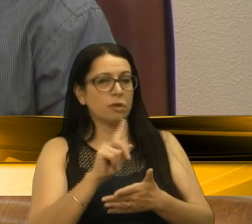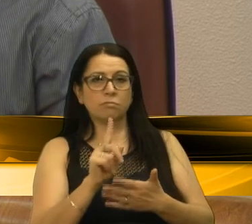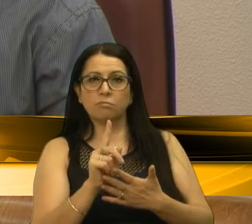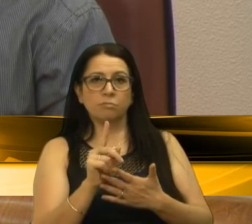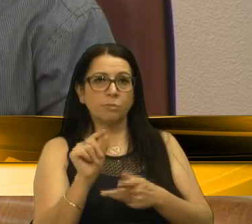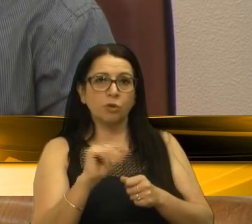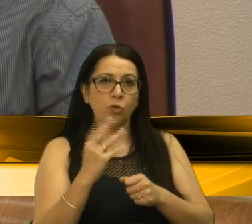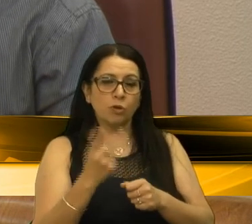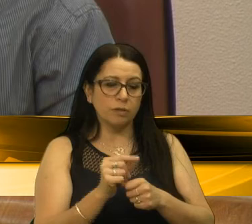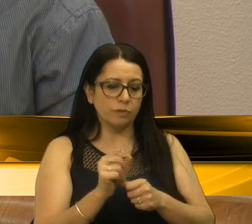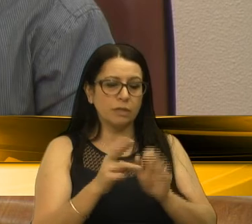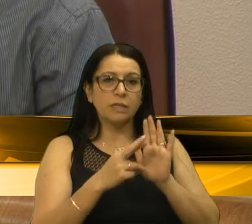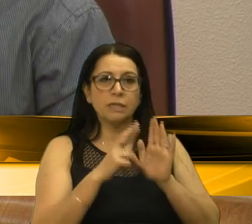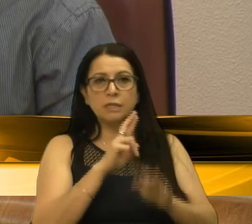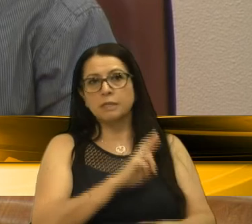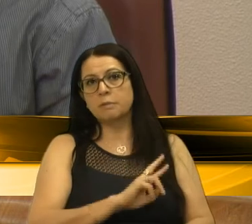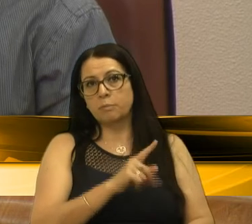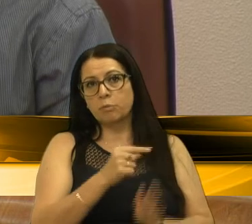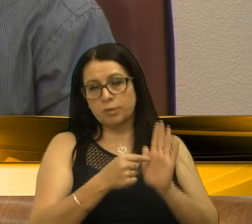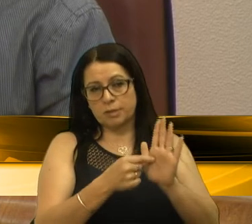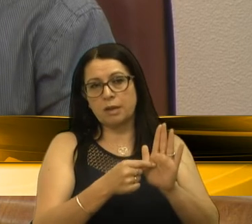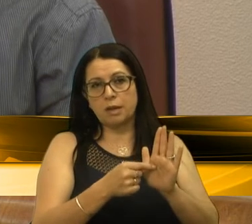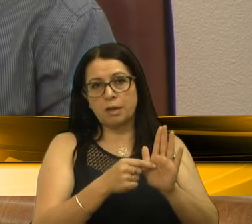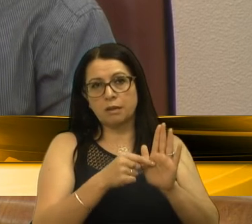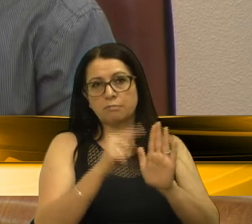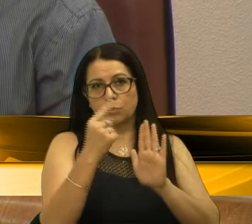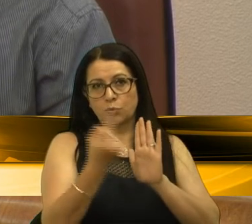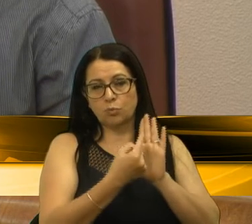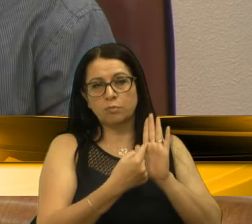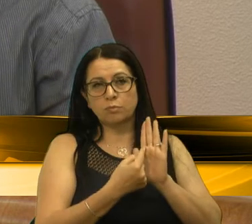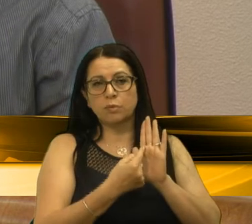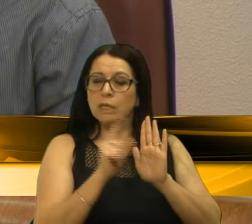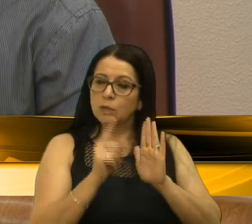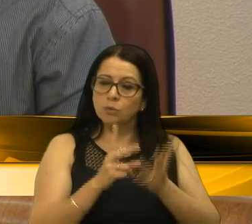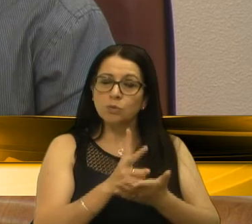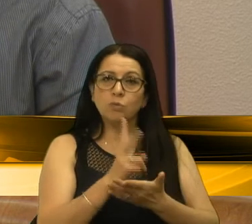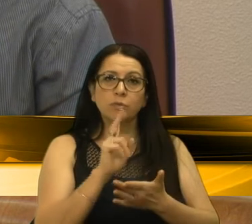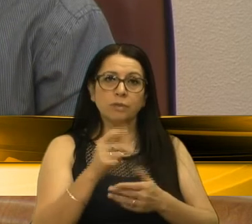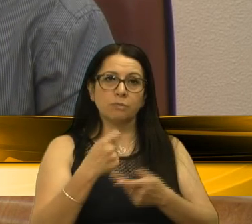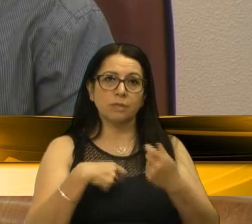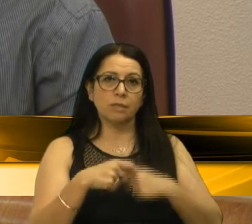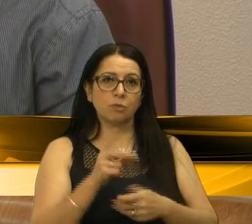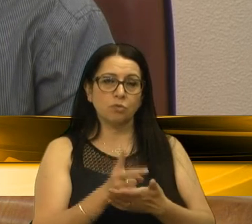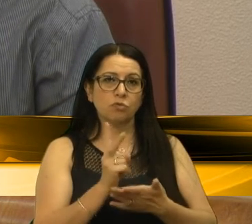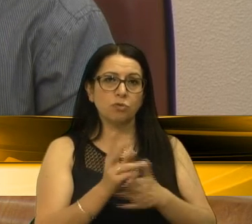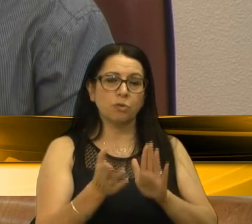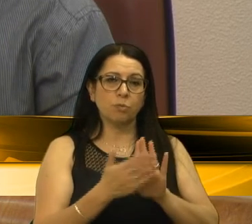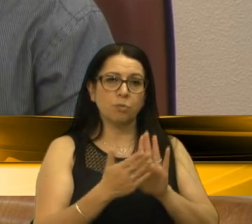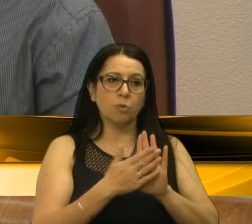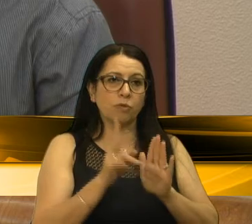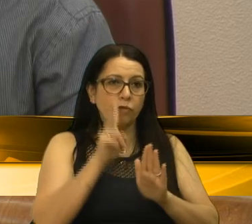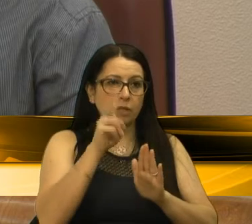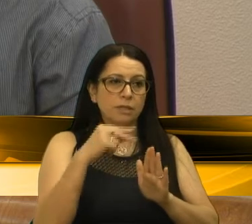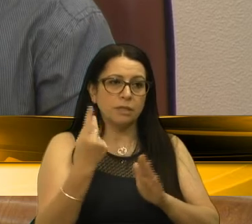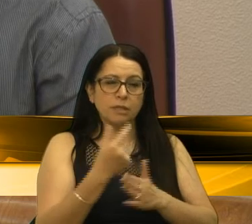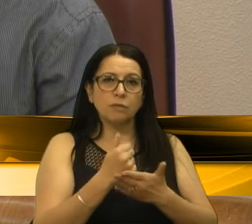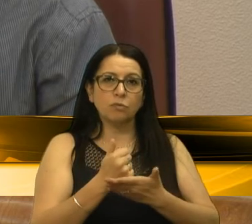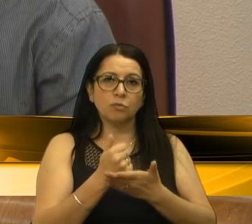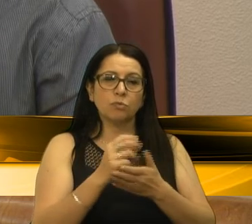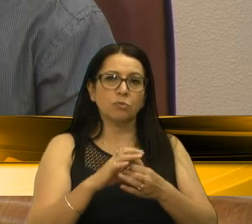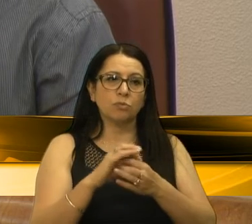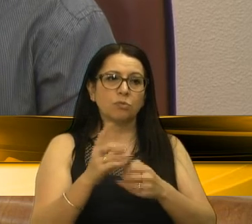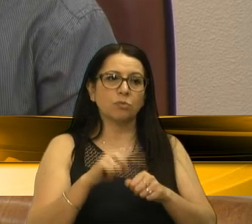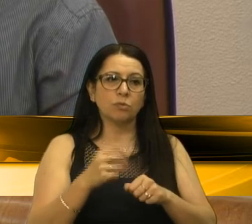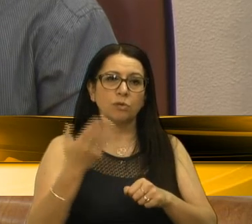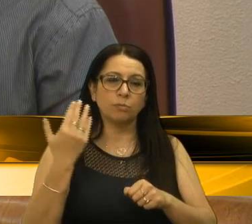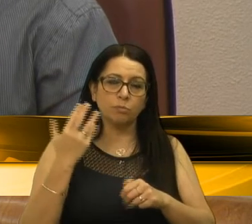que nós pudéssemos apresentar a matéria. Ato contínuo, a isso nós, a administração municipal, seguiu com seu propósito de fortalecer a atenção básica e deslocamos à época no